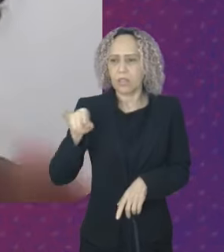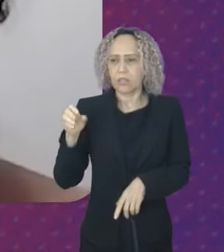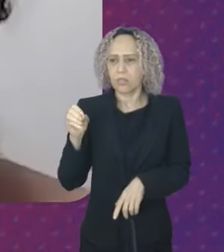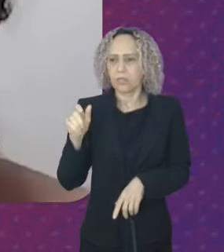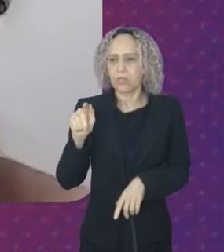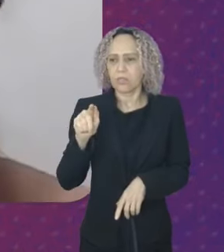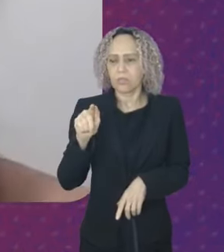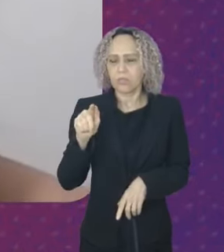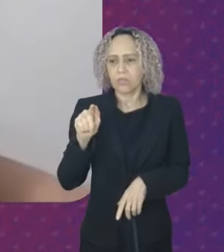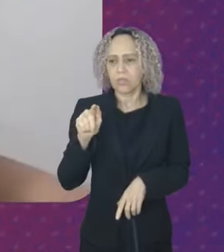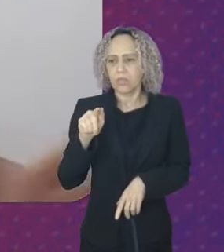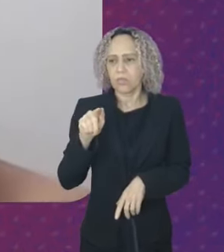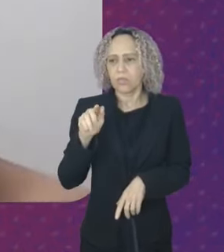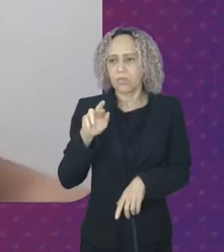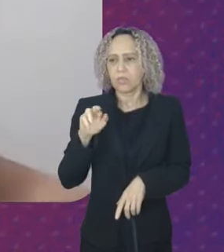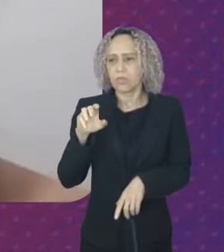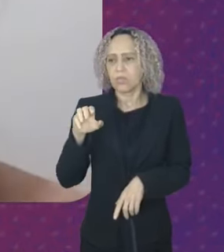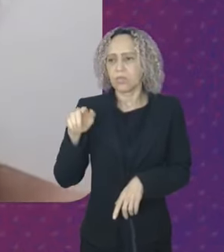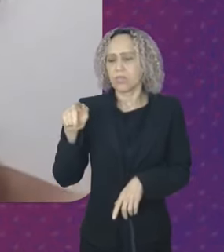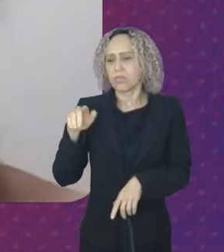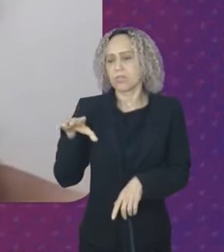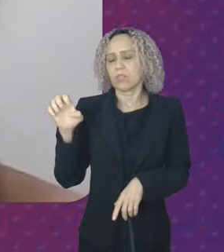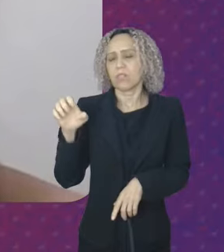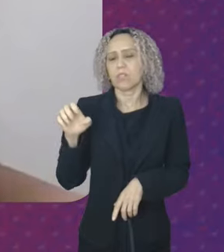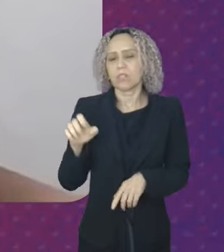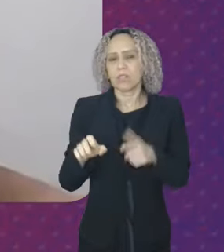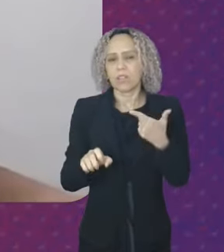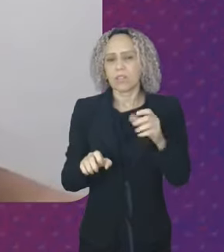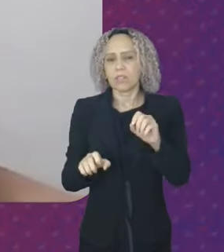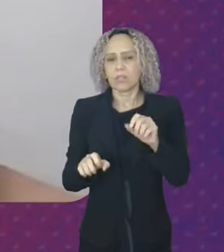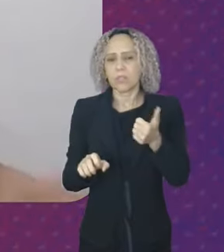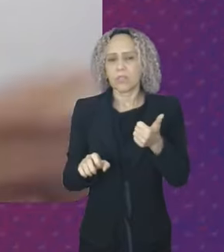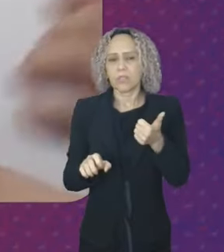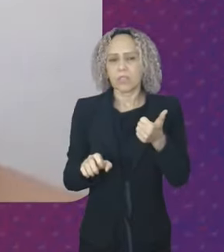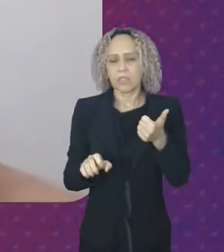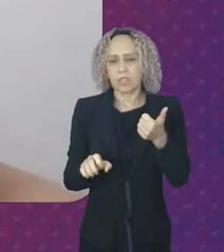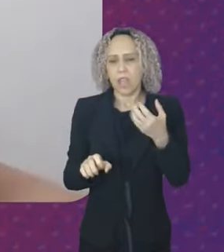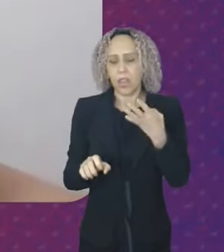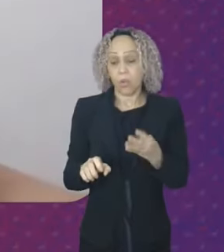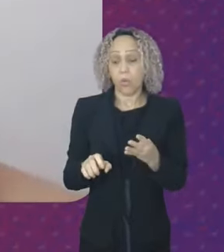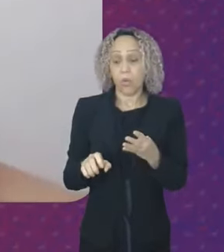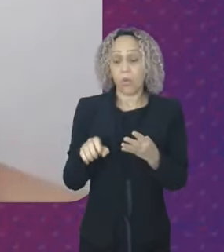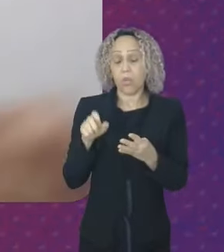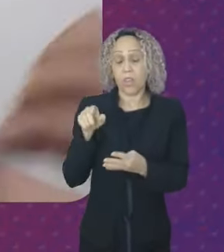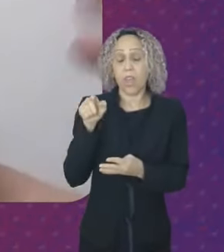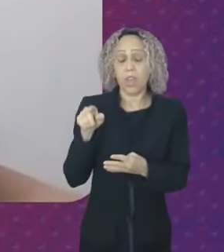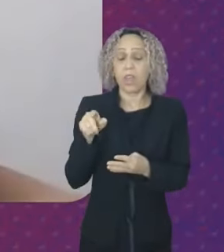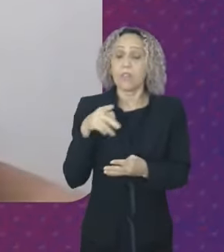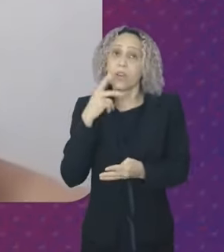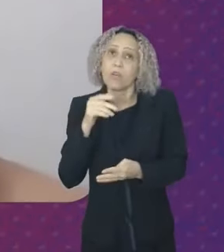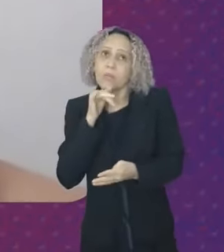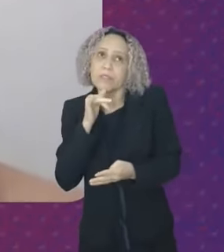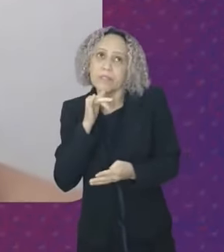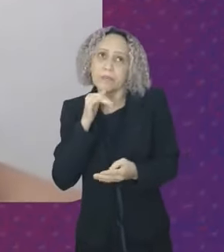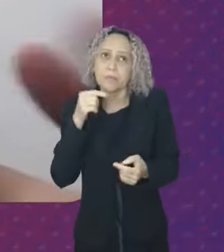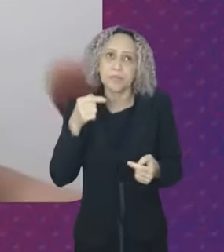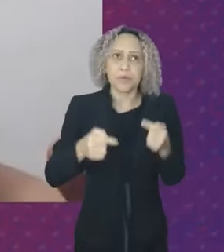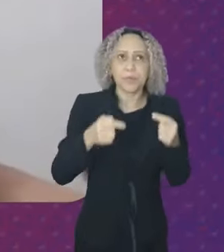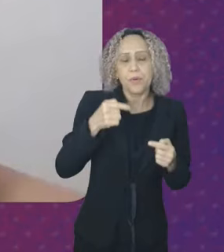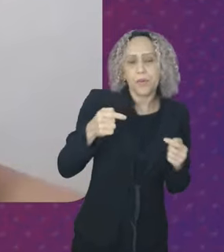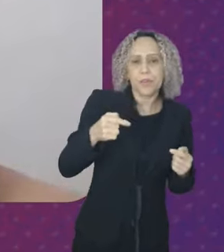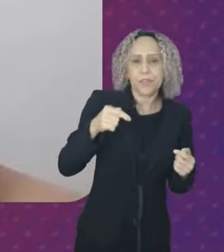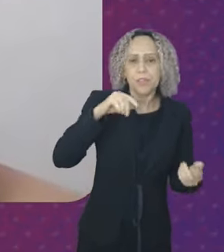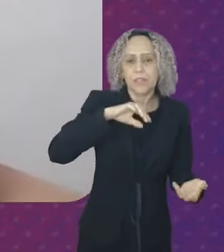Verde, que colocou em pauta a discussão ambiental e política sobre drogas e